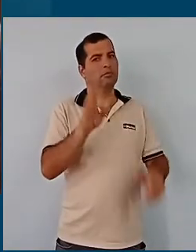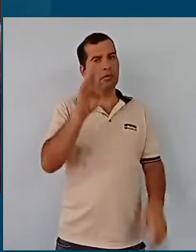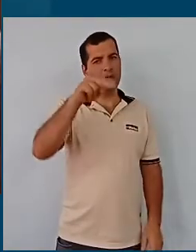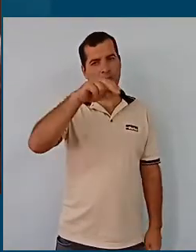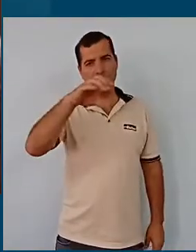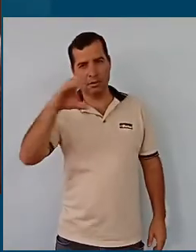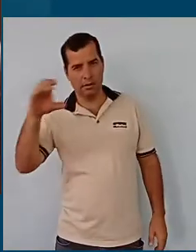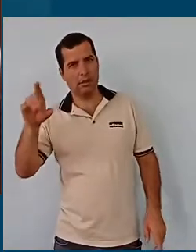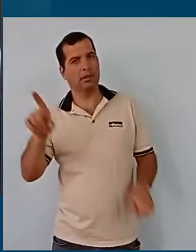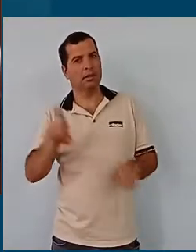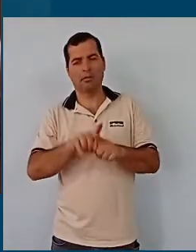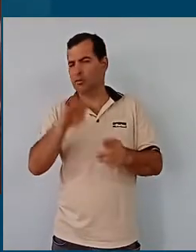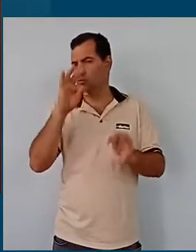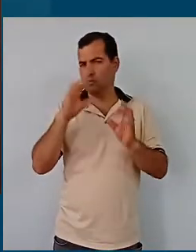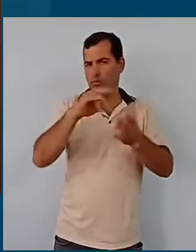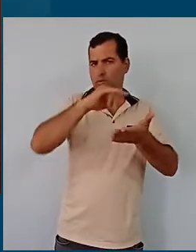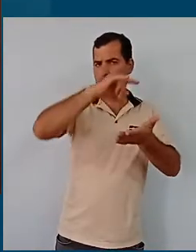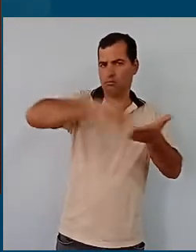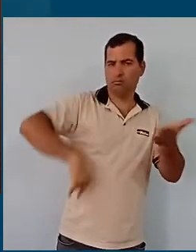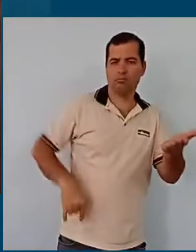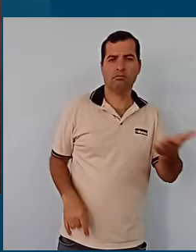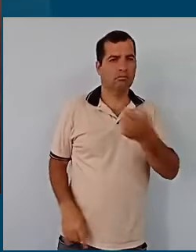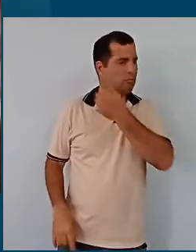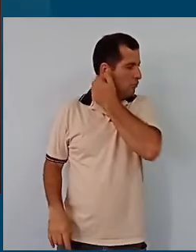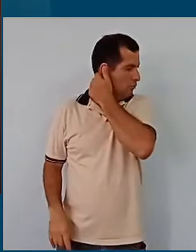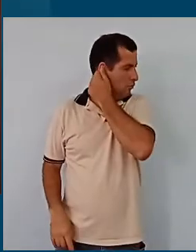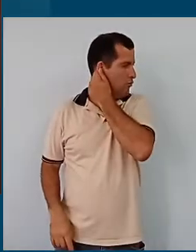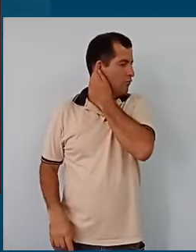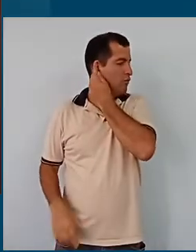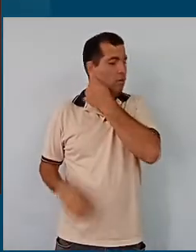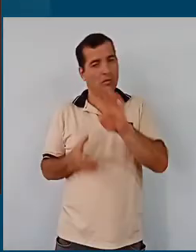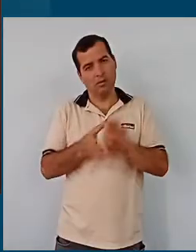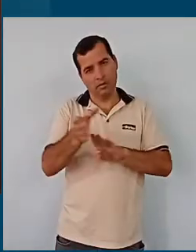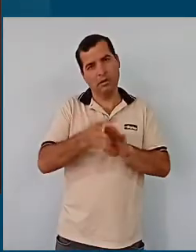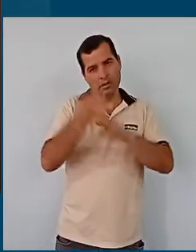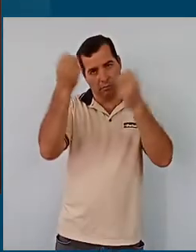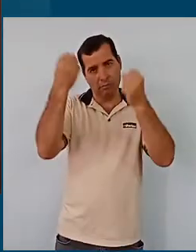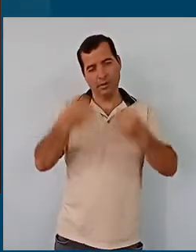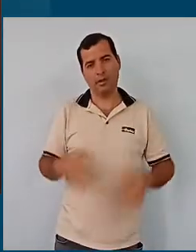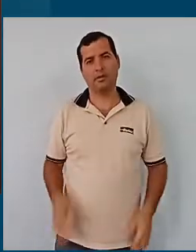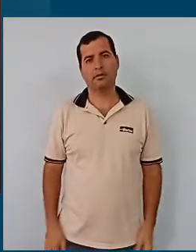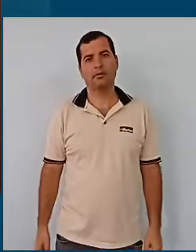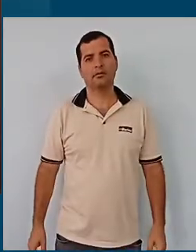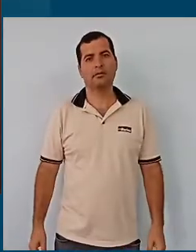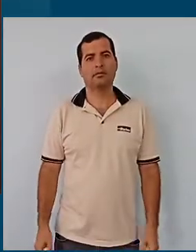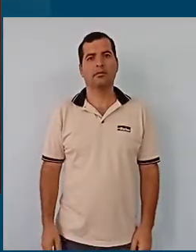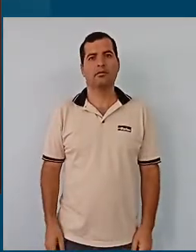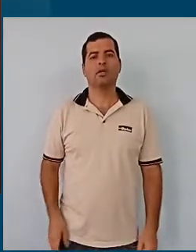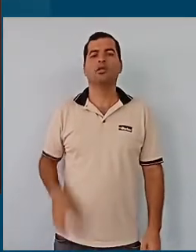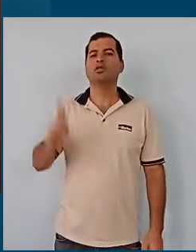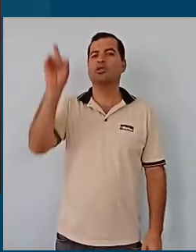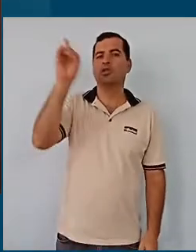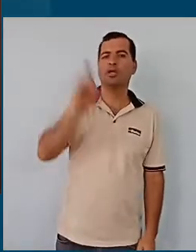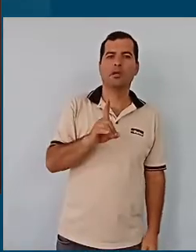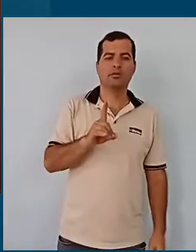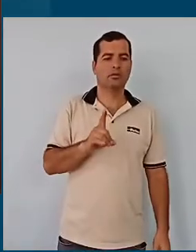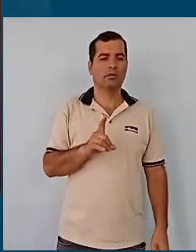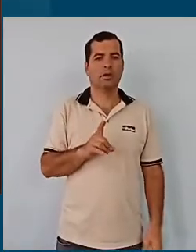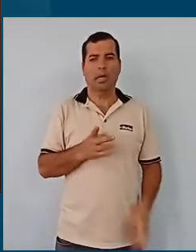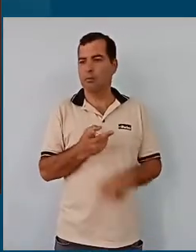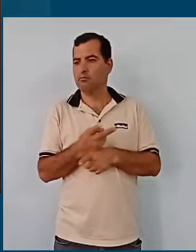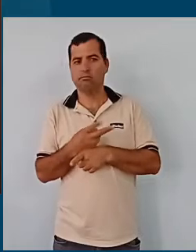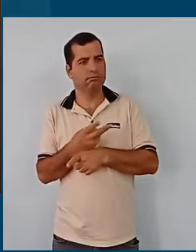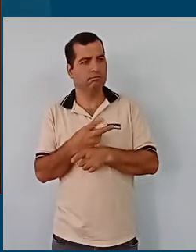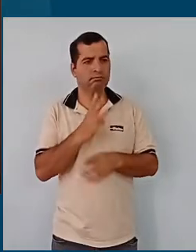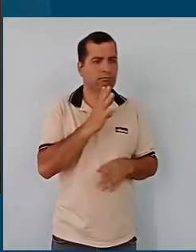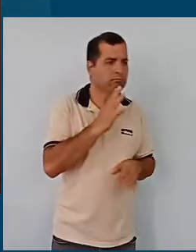nos documentos todos que nos orientam até a BNCC, né? Explorar, o direito de explorar, o direito